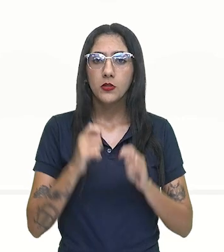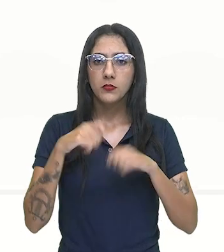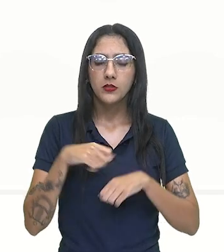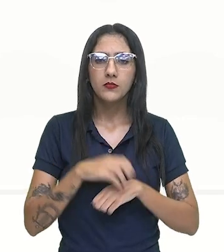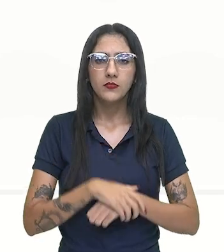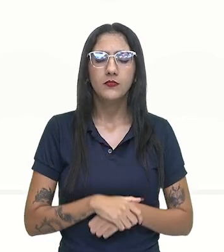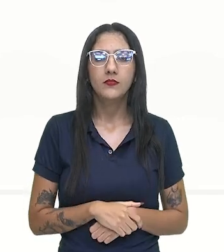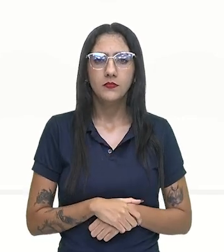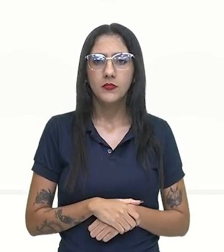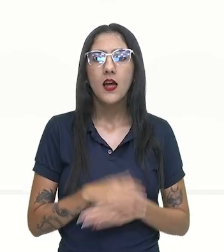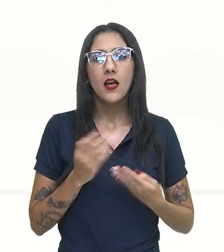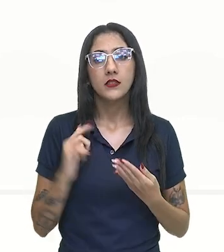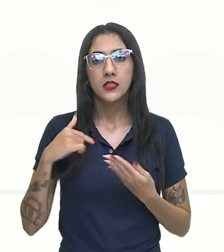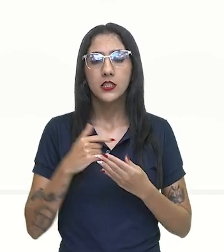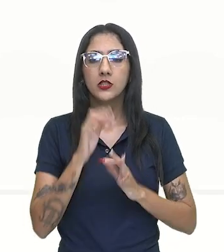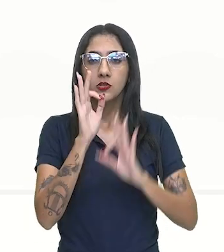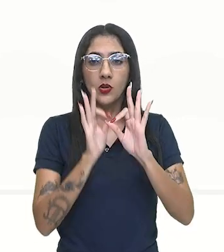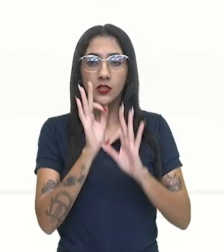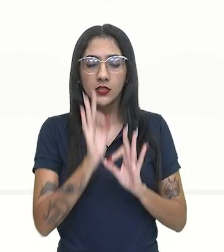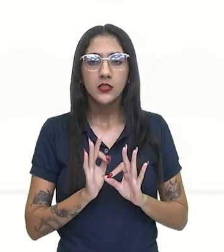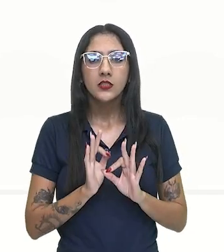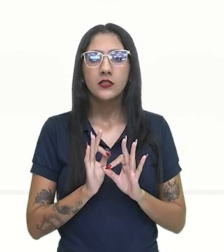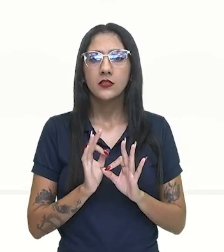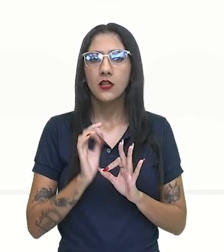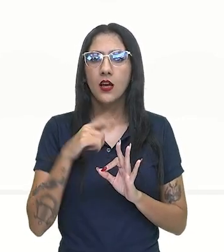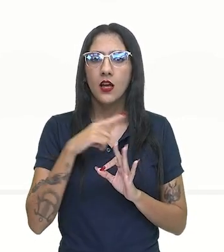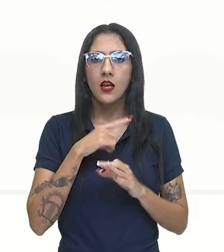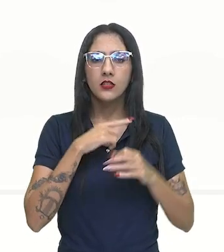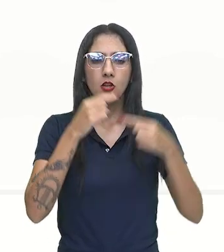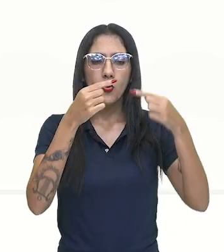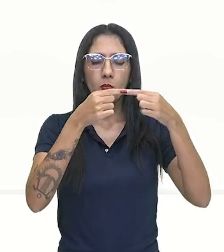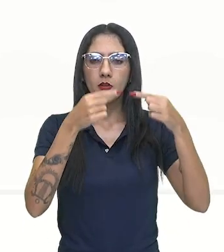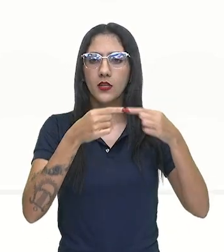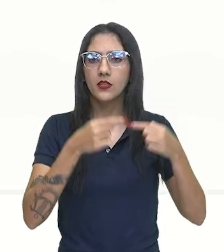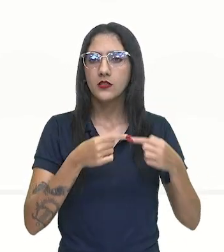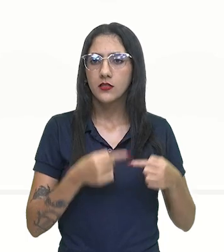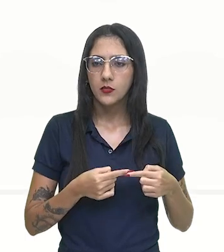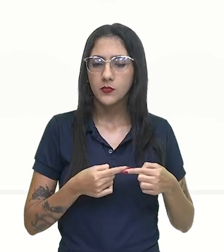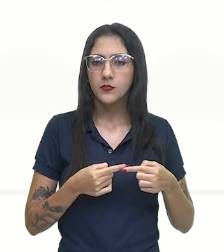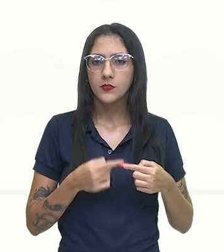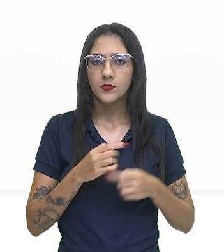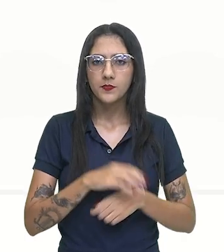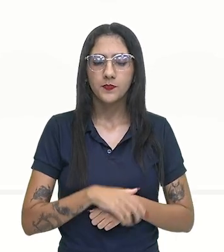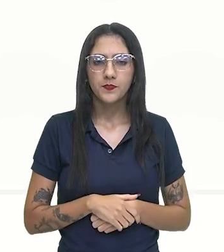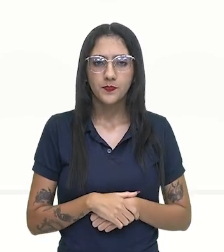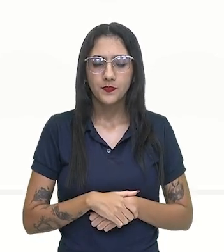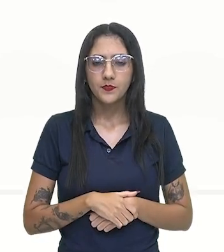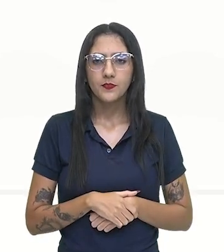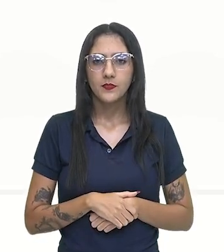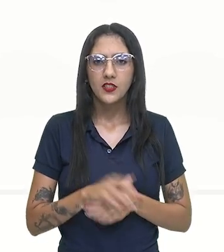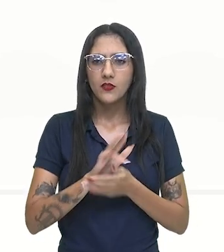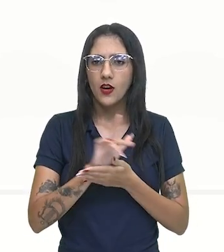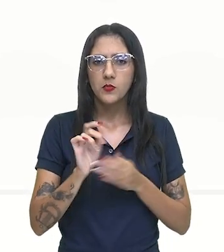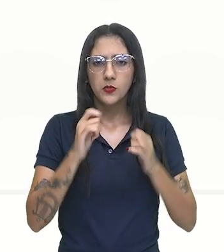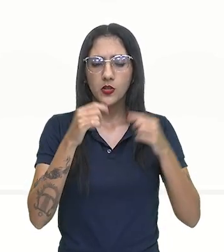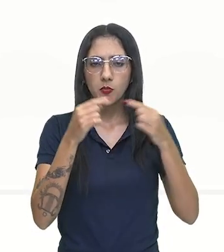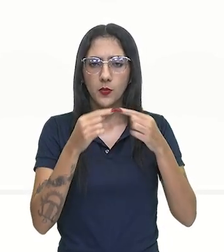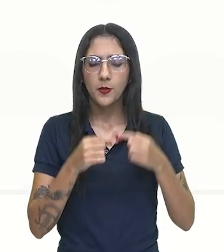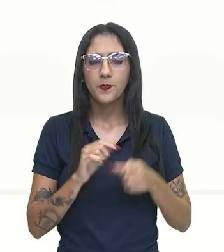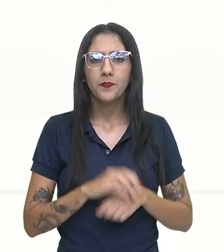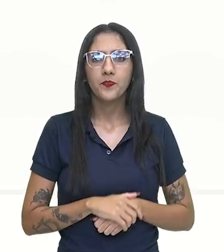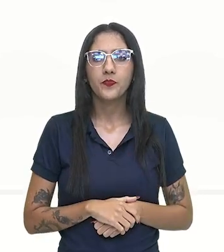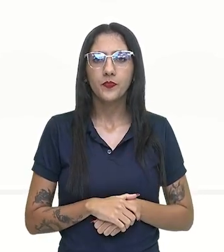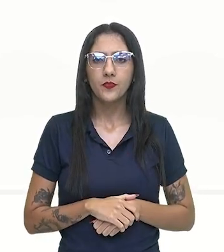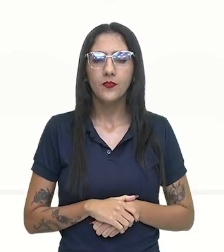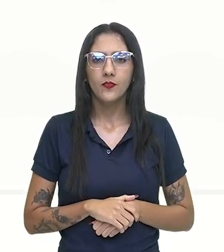para o princípio fundamental da contagem, né? A gente chama aí de árvore de possibilidades. Mas, para resumir o que a gente